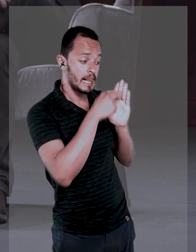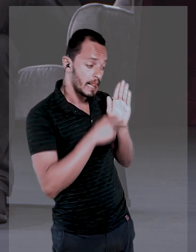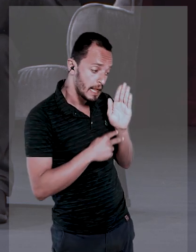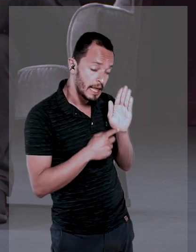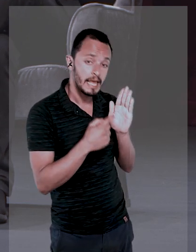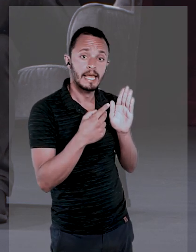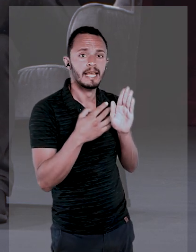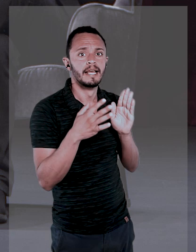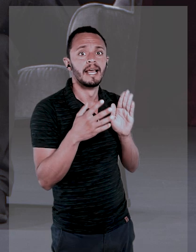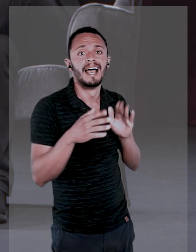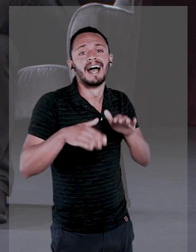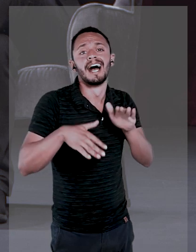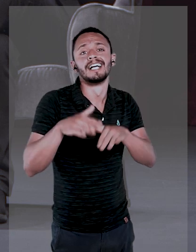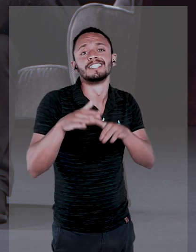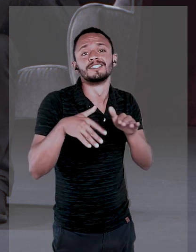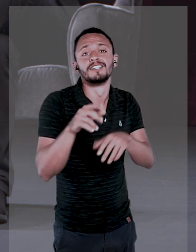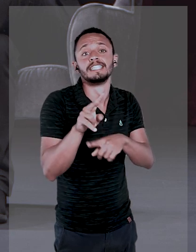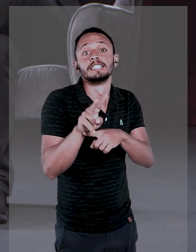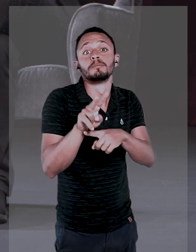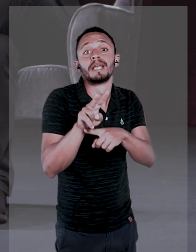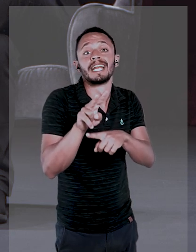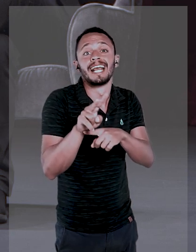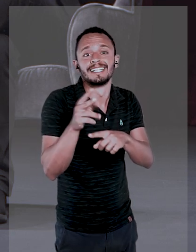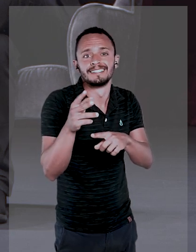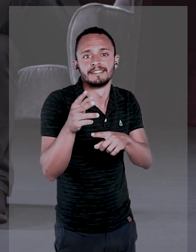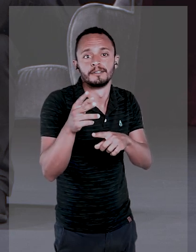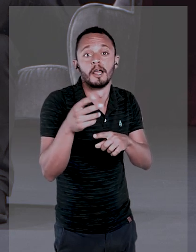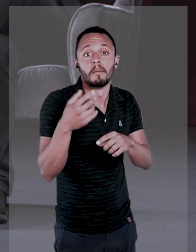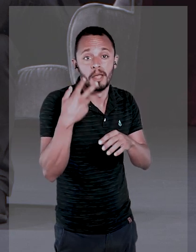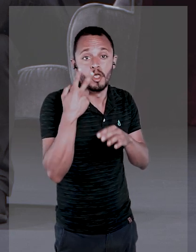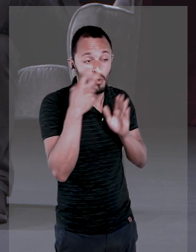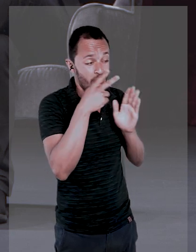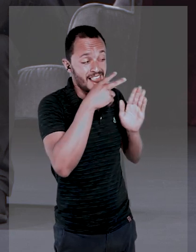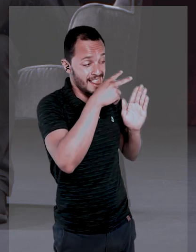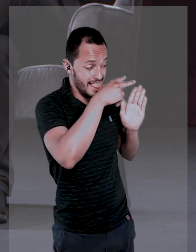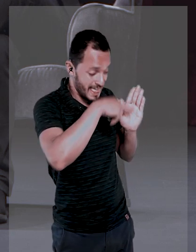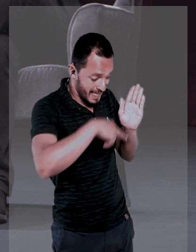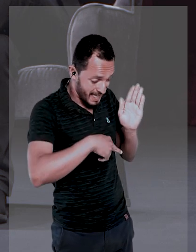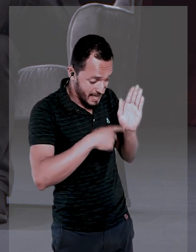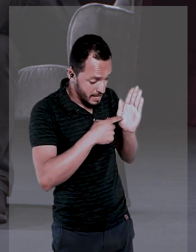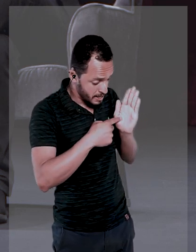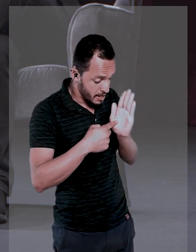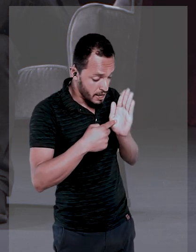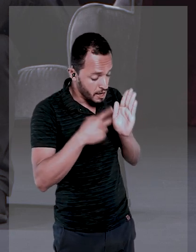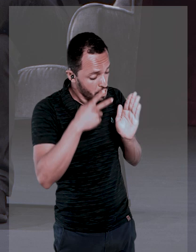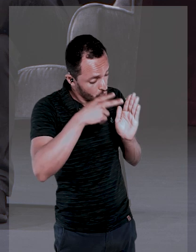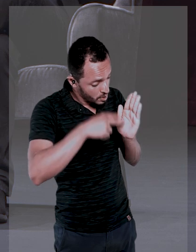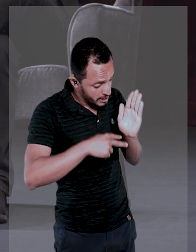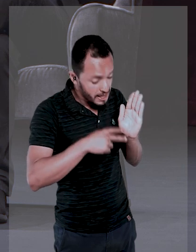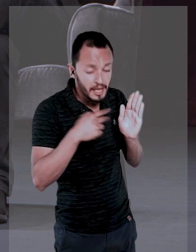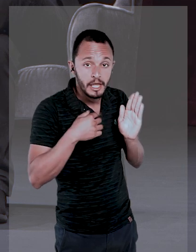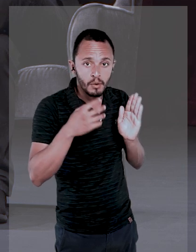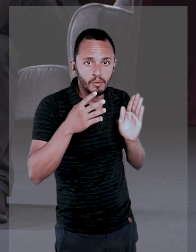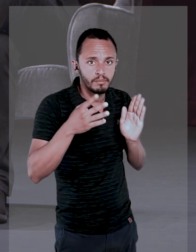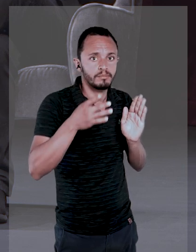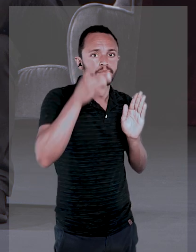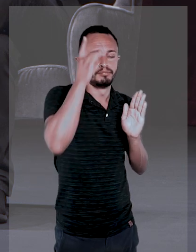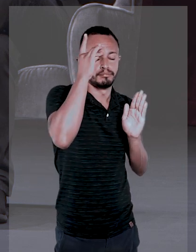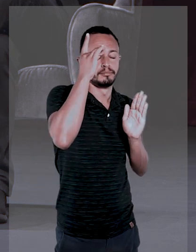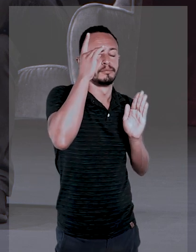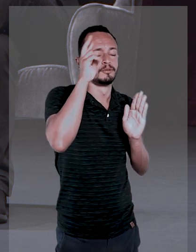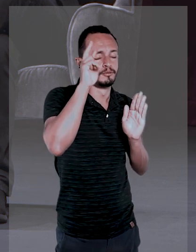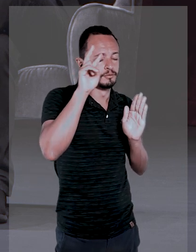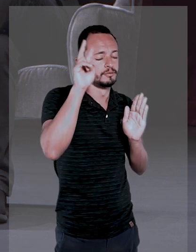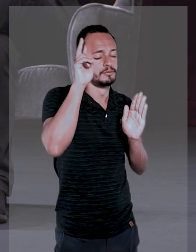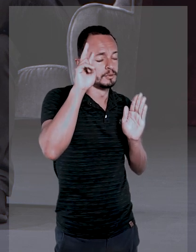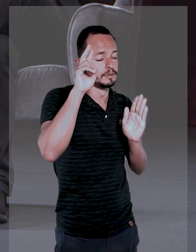agradecer imensamente pela sua obra. Assim, às vezes eu perco a esperança na humanidade e quando eu leio seus livros, eu volto a